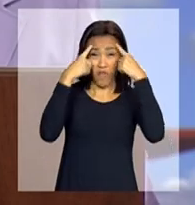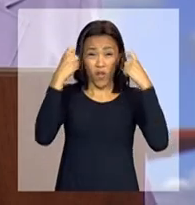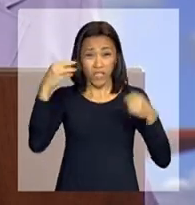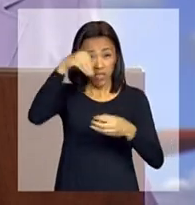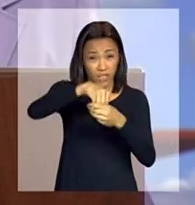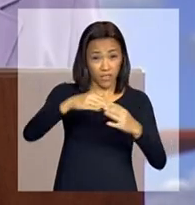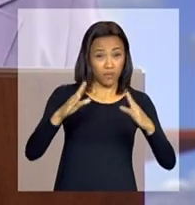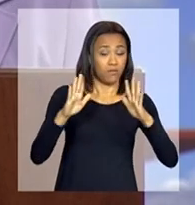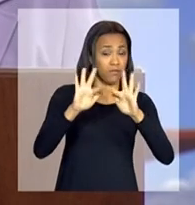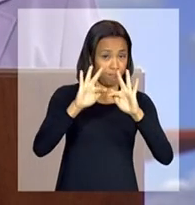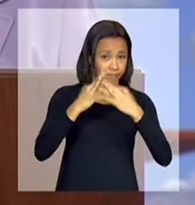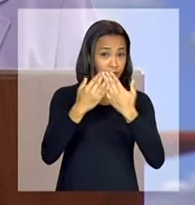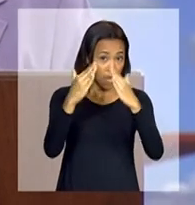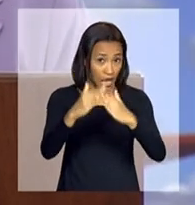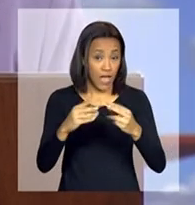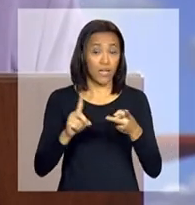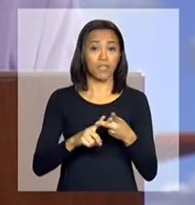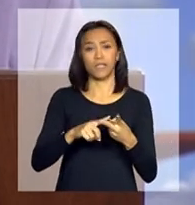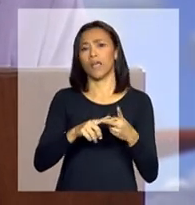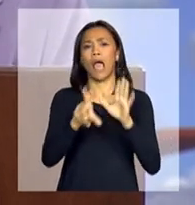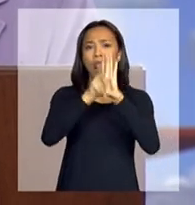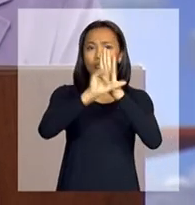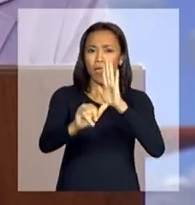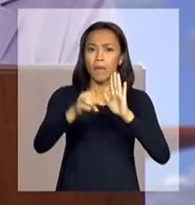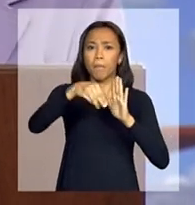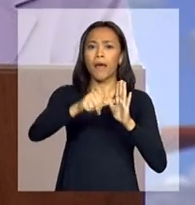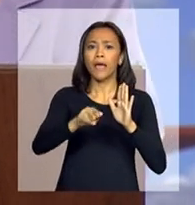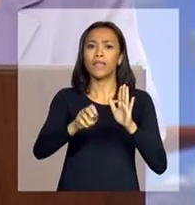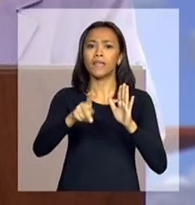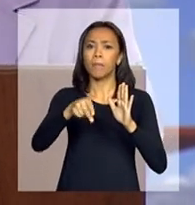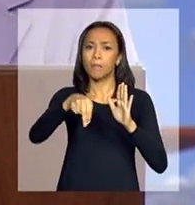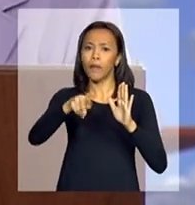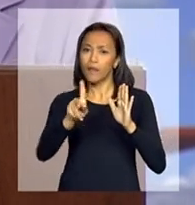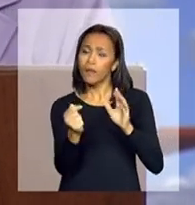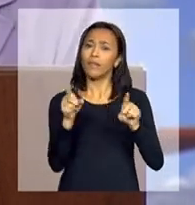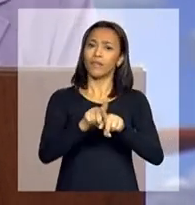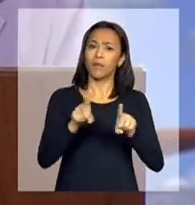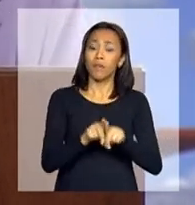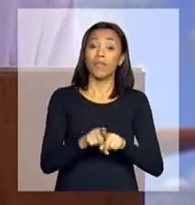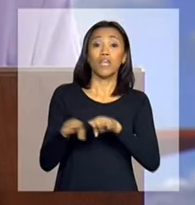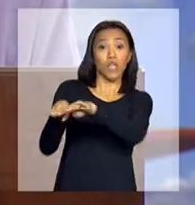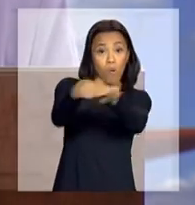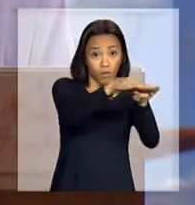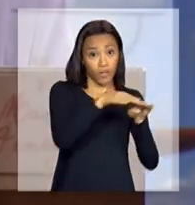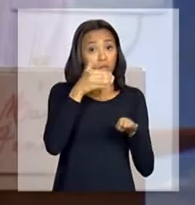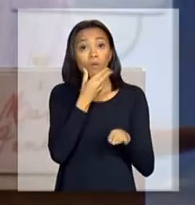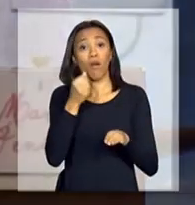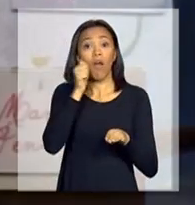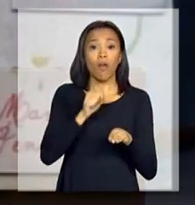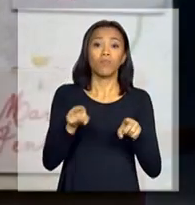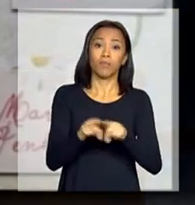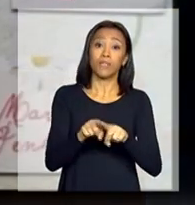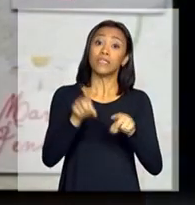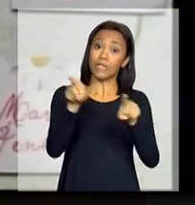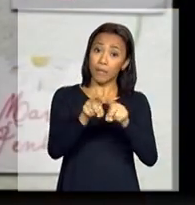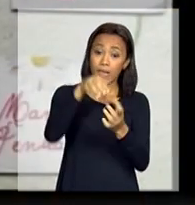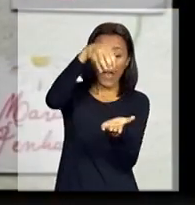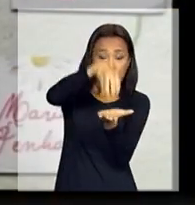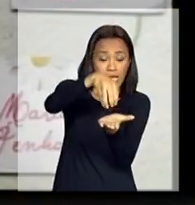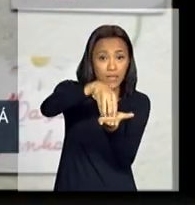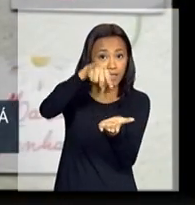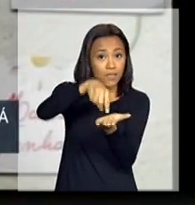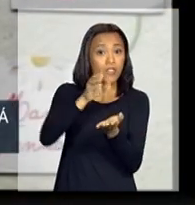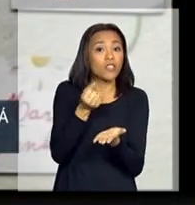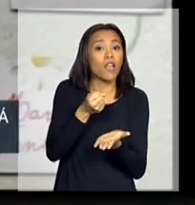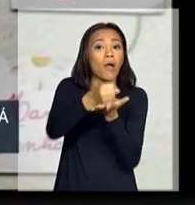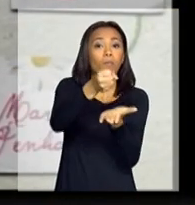Lei Maria da Penha igualdade de gênero e o a divulgação da central de atendimento é para